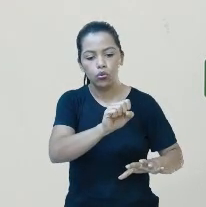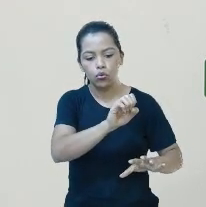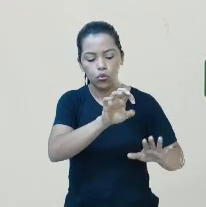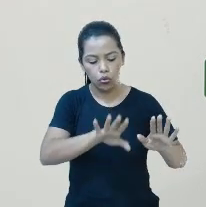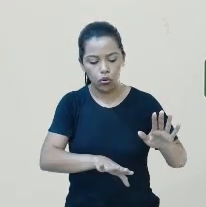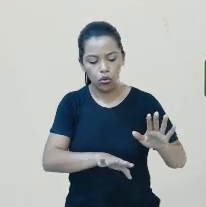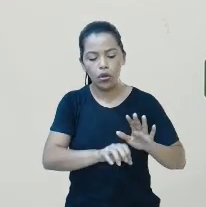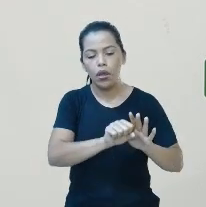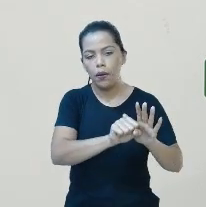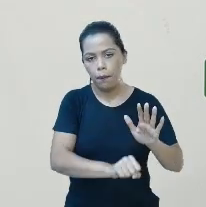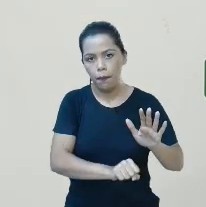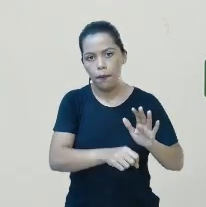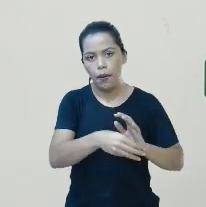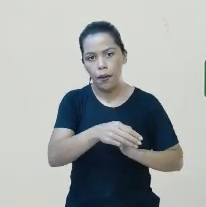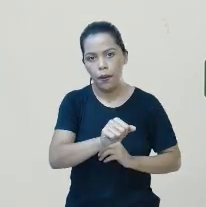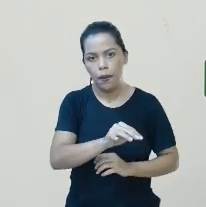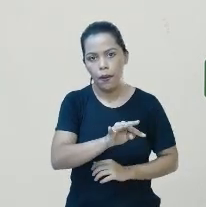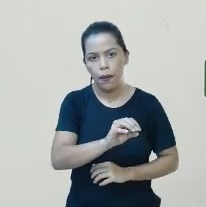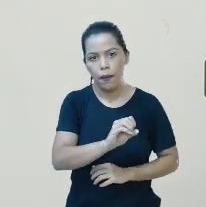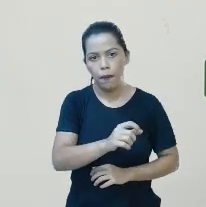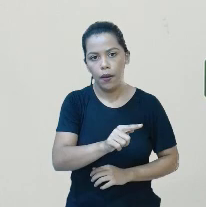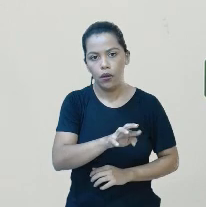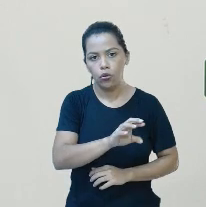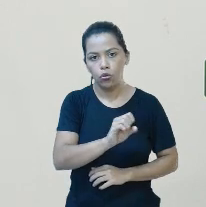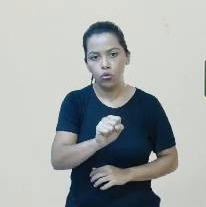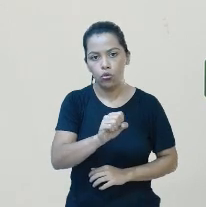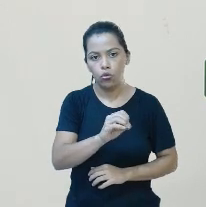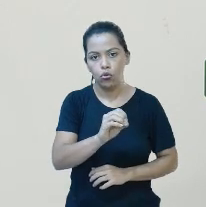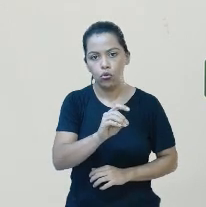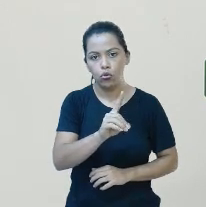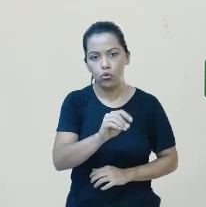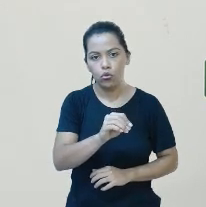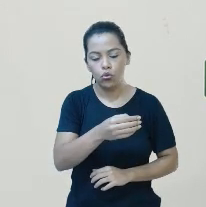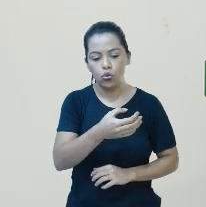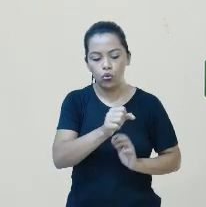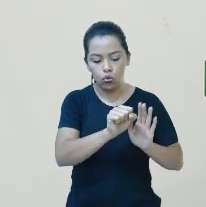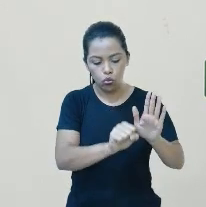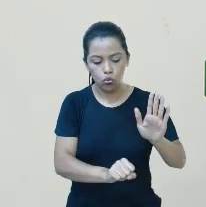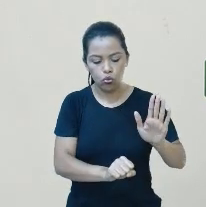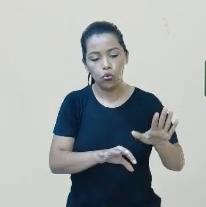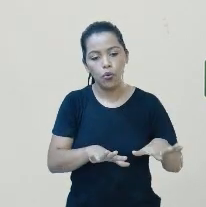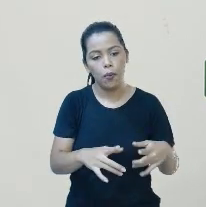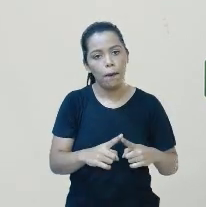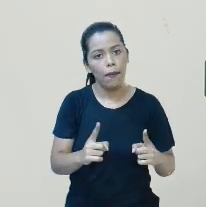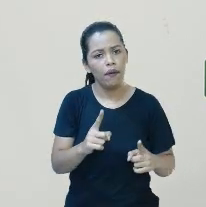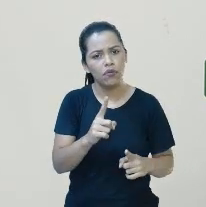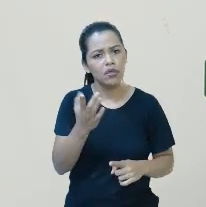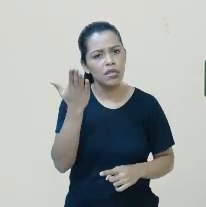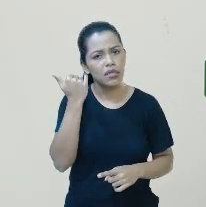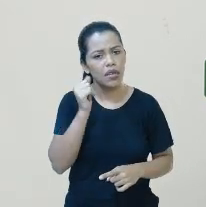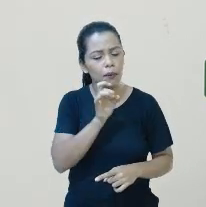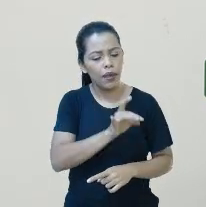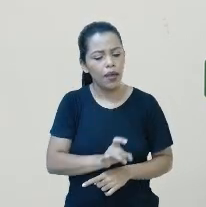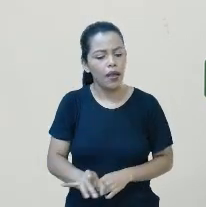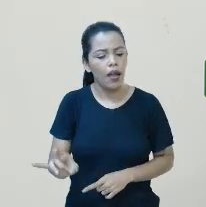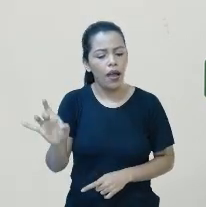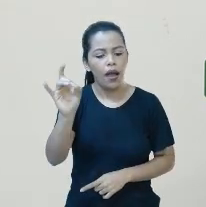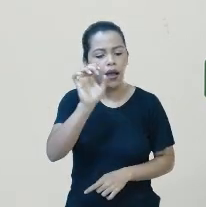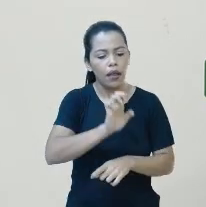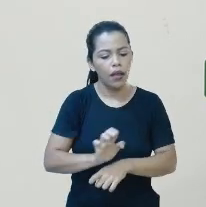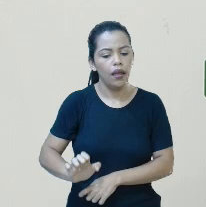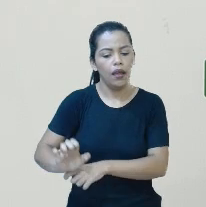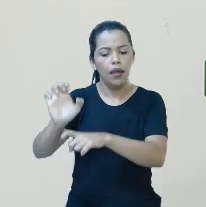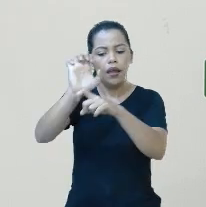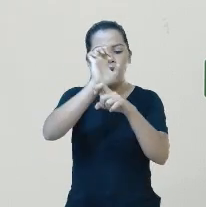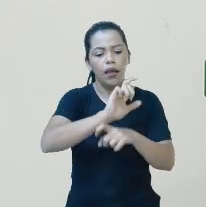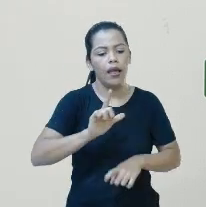você pode dizer, professora, para que isso? Deixar tudo Mato Grosso. Mas você sabe que cada estado tem seu governador, não é? E ele tem seus